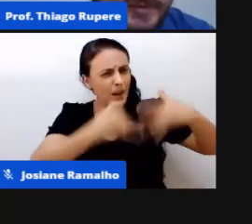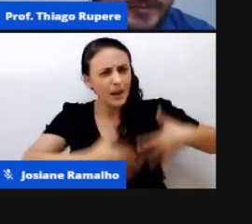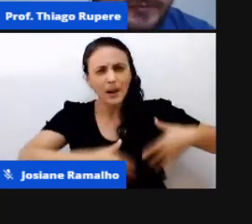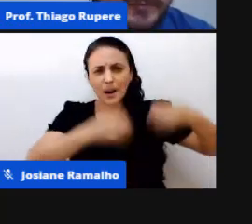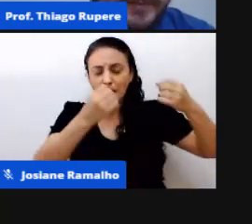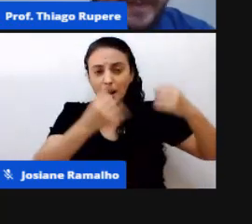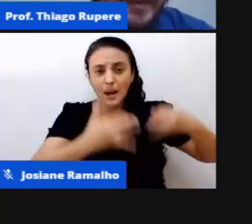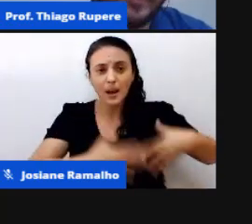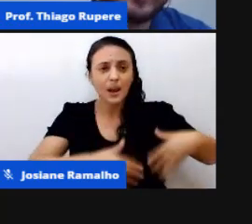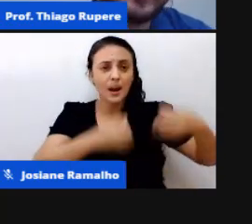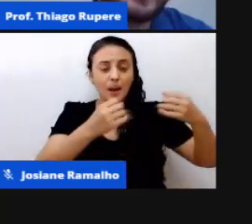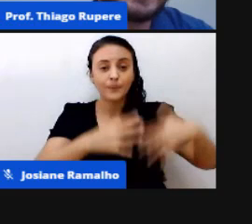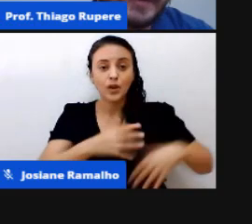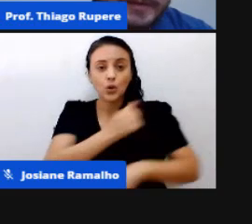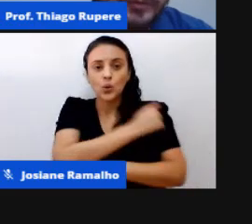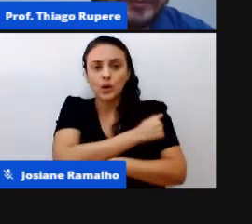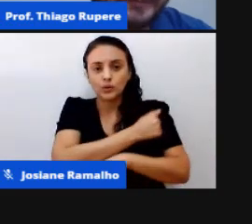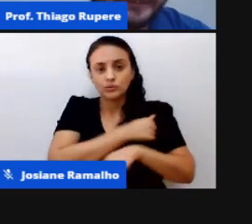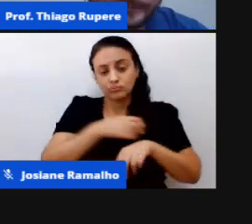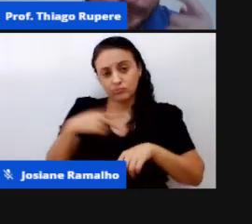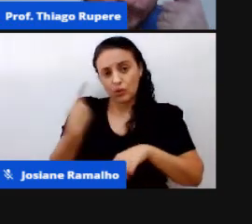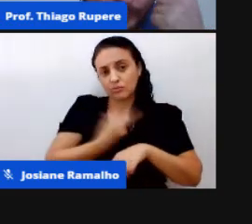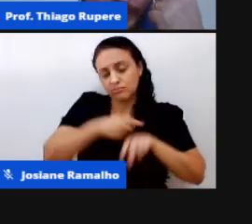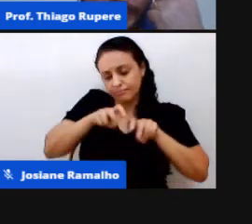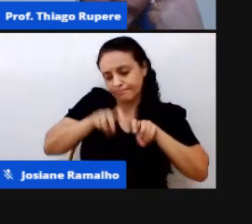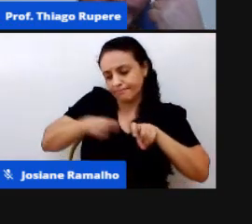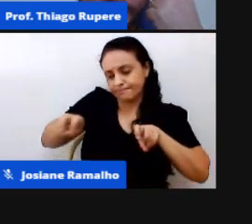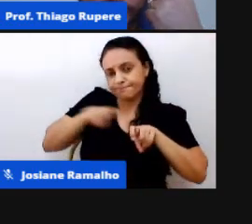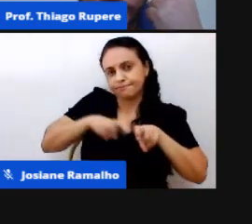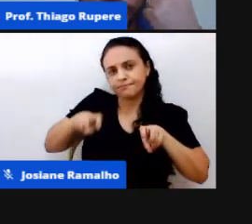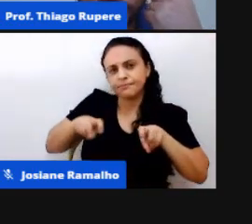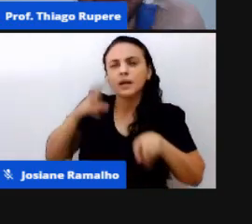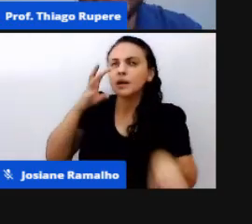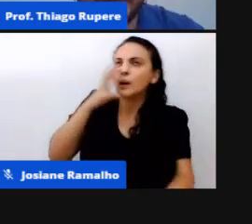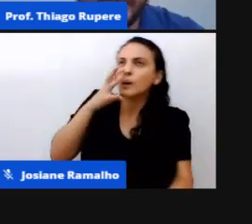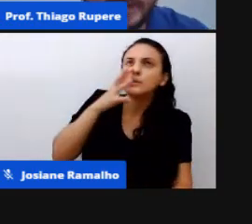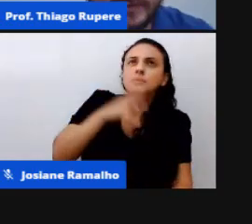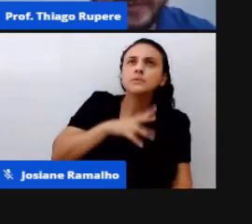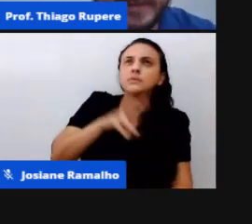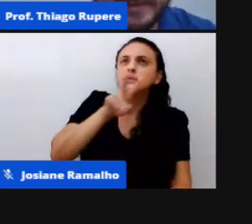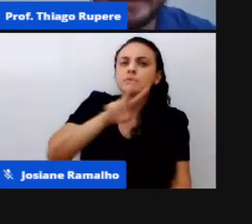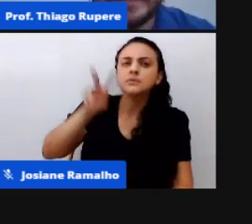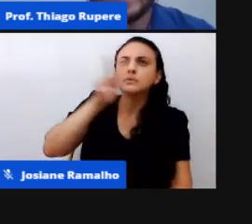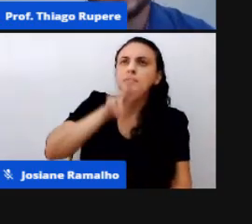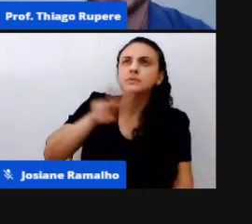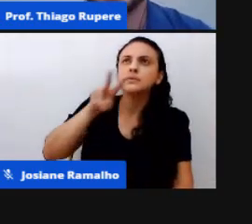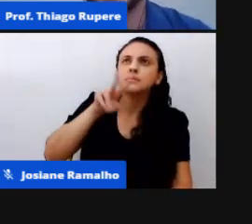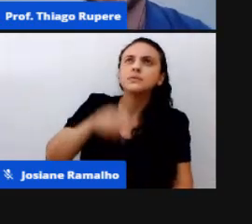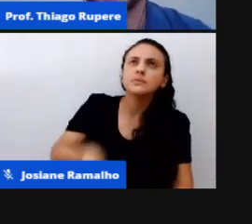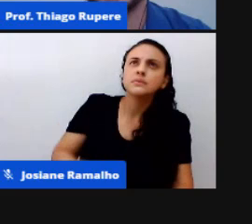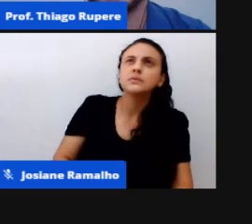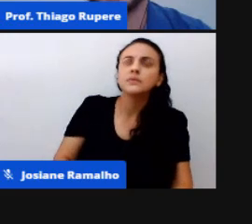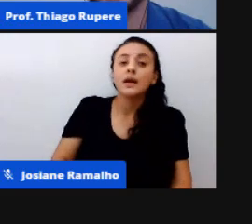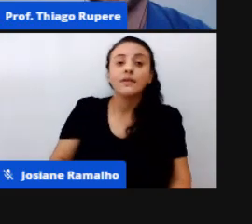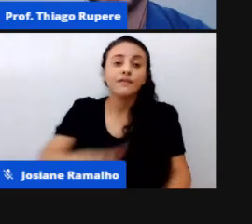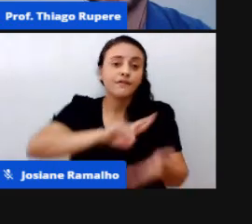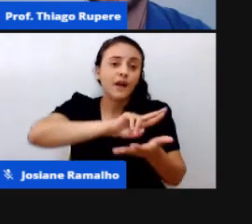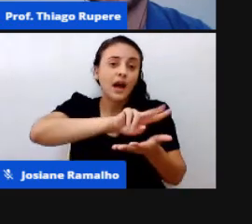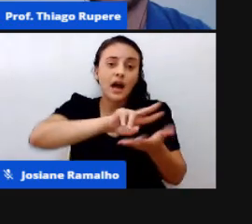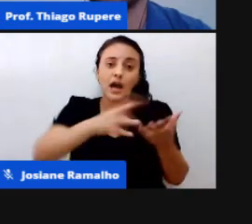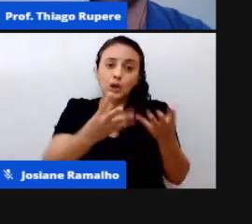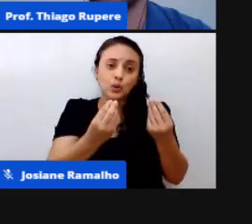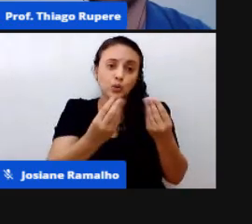nós aprendíamos, outros nem tanto. Por isso que eu enfatizo aqui novamente que não